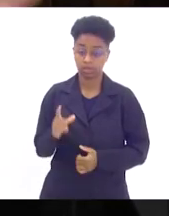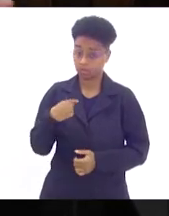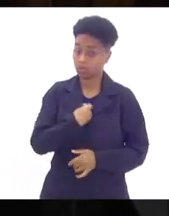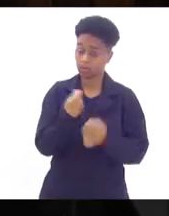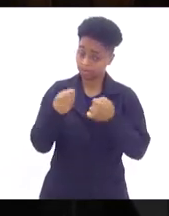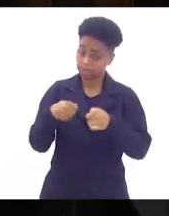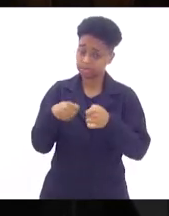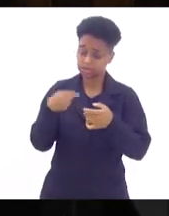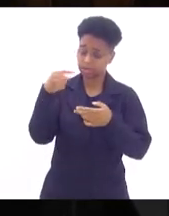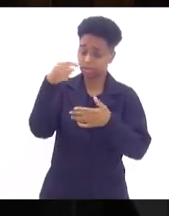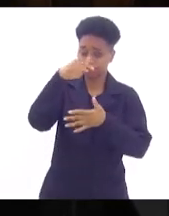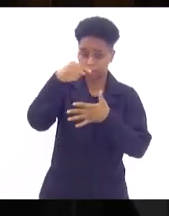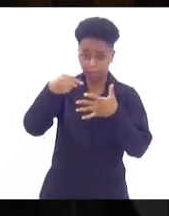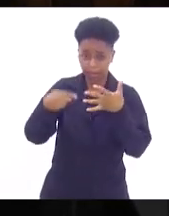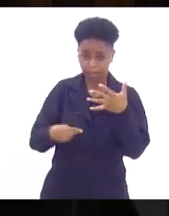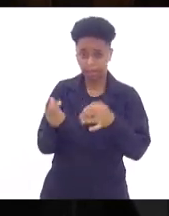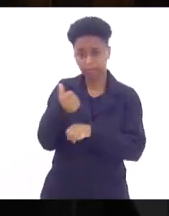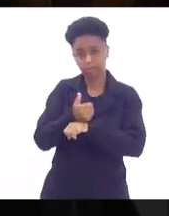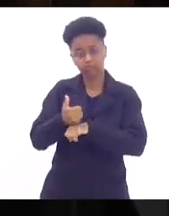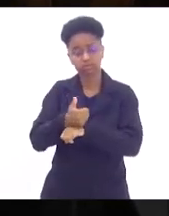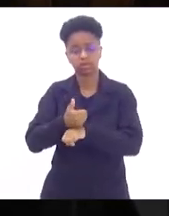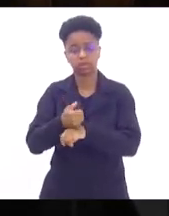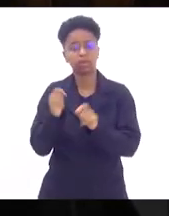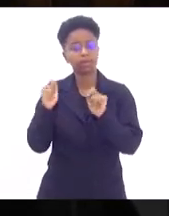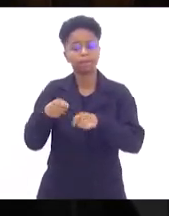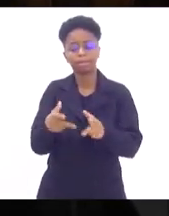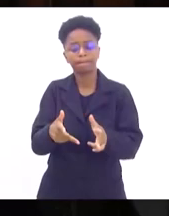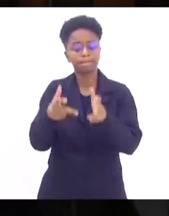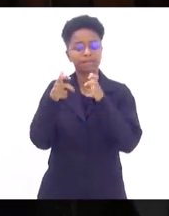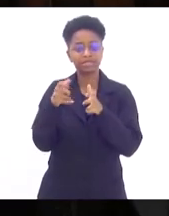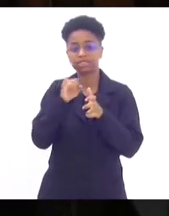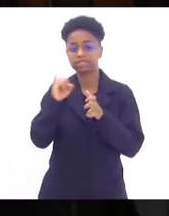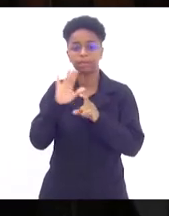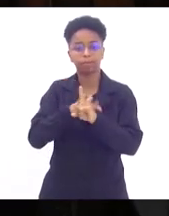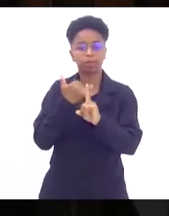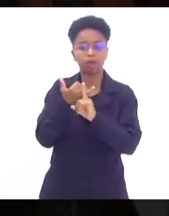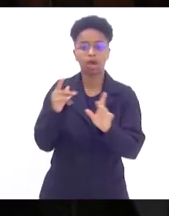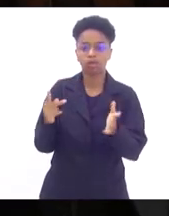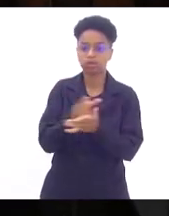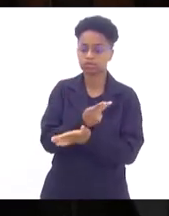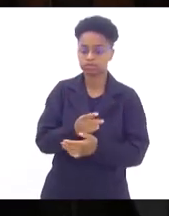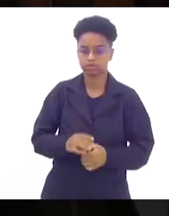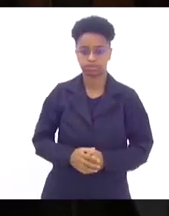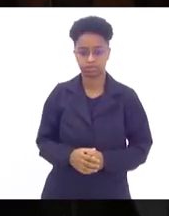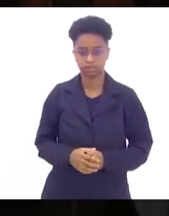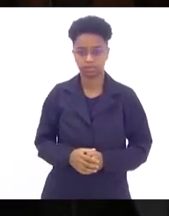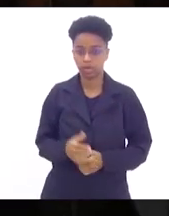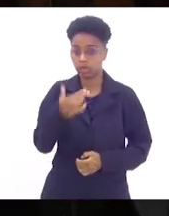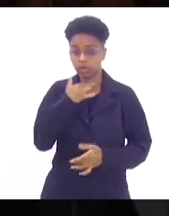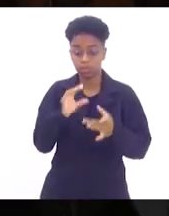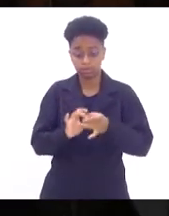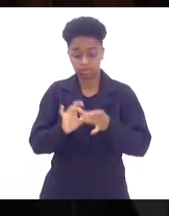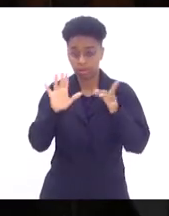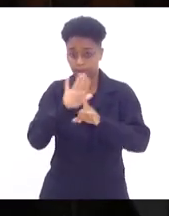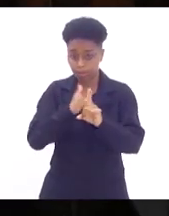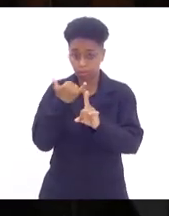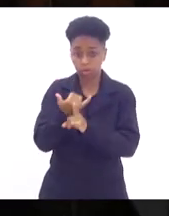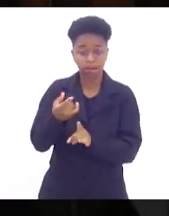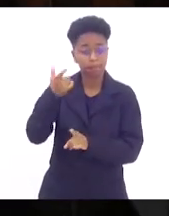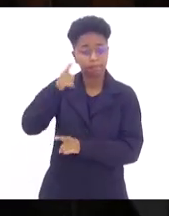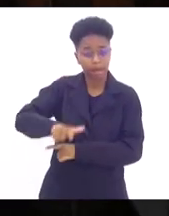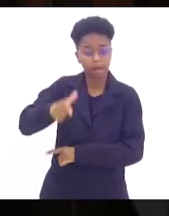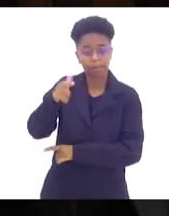ter esse conjunto de profissionais para conseguir perceber quando o bullying está acontecendo para não permitir que o bullying seja uma prática